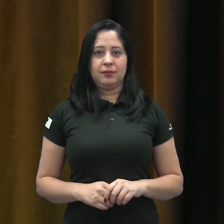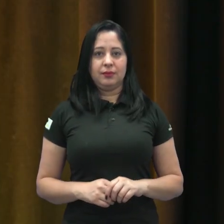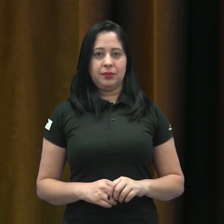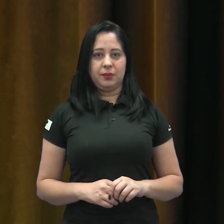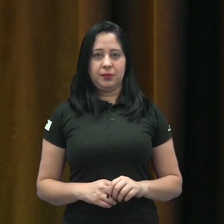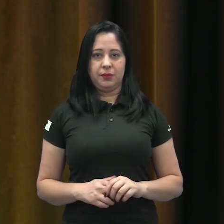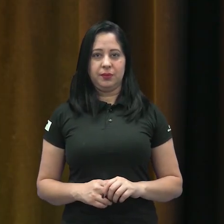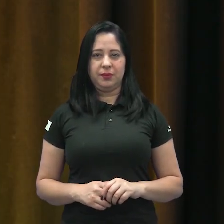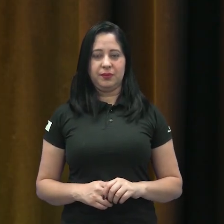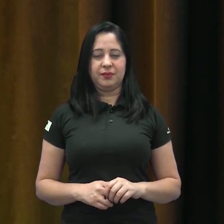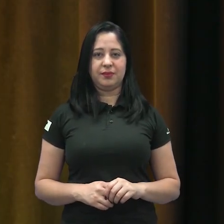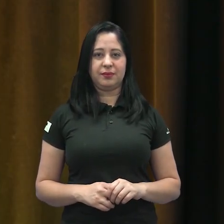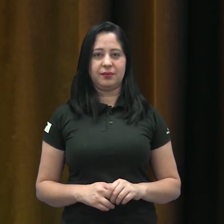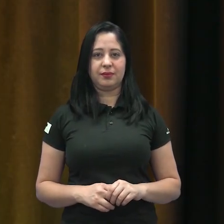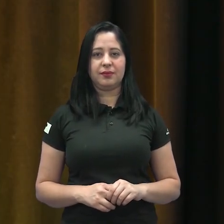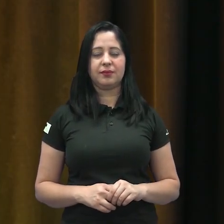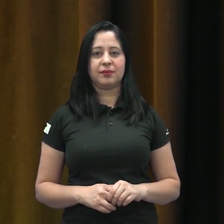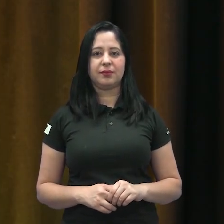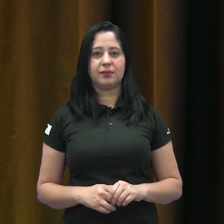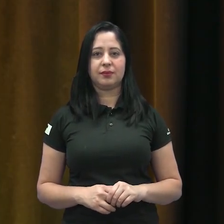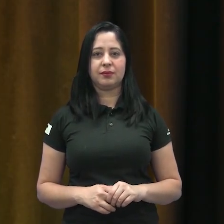Galera...